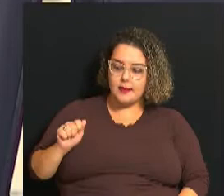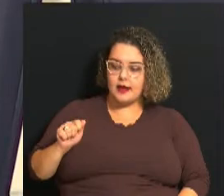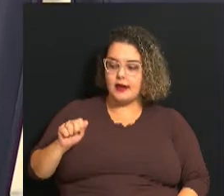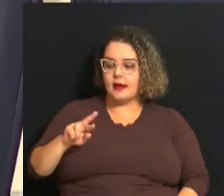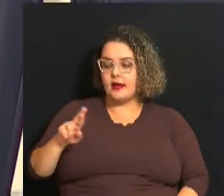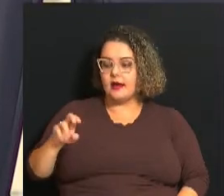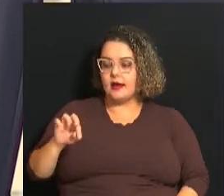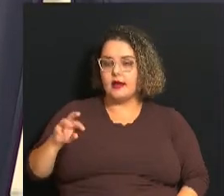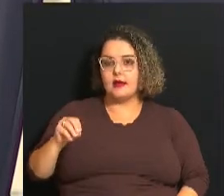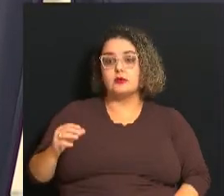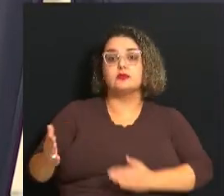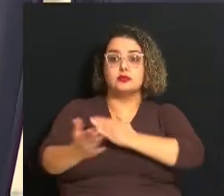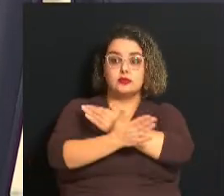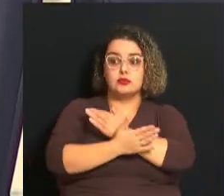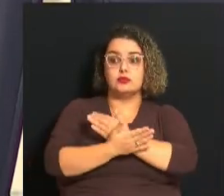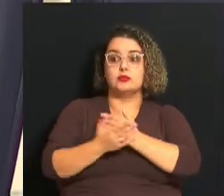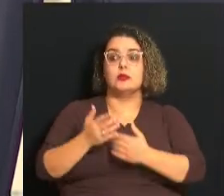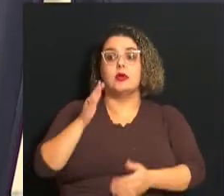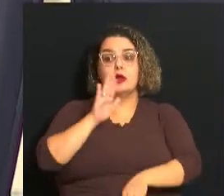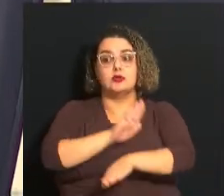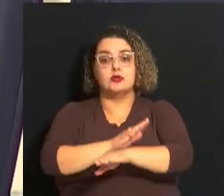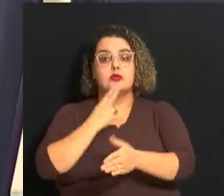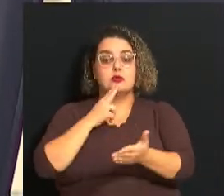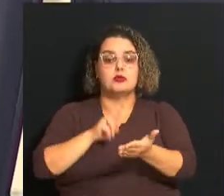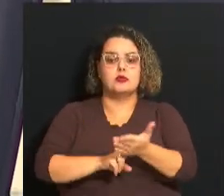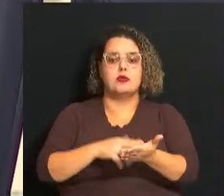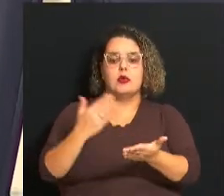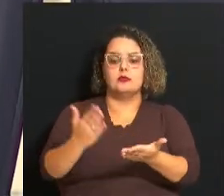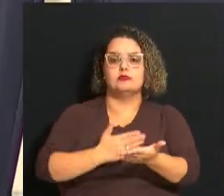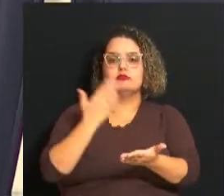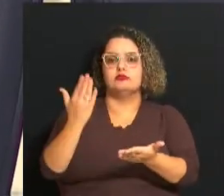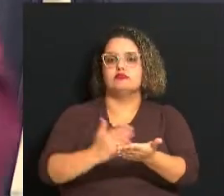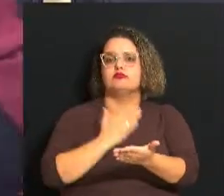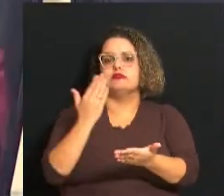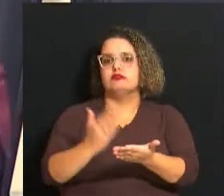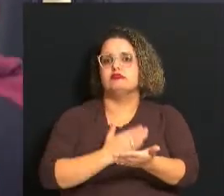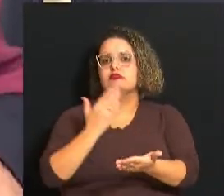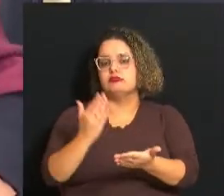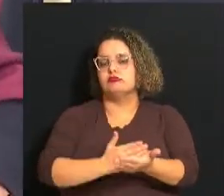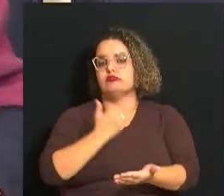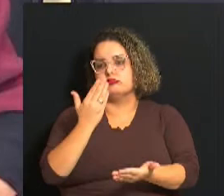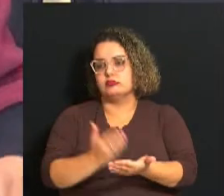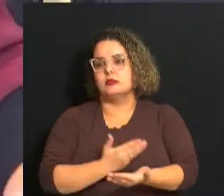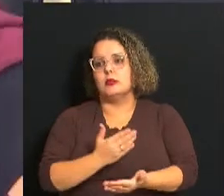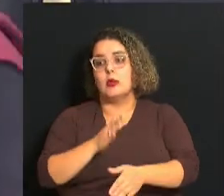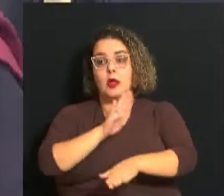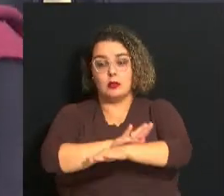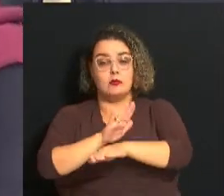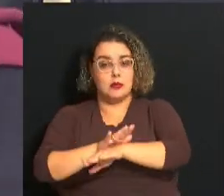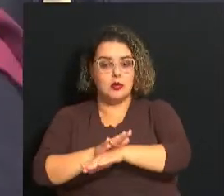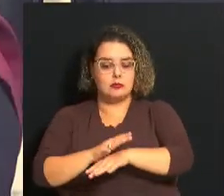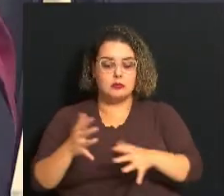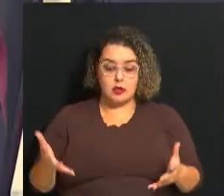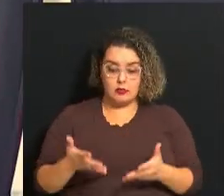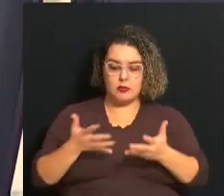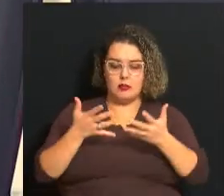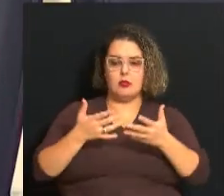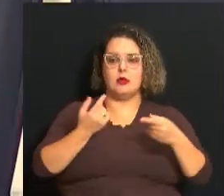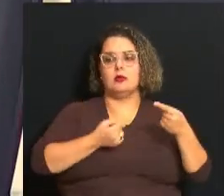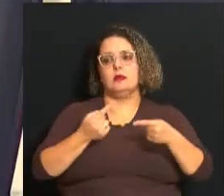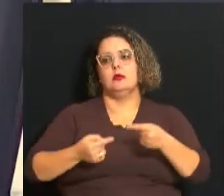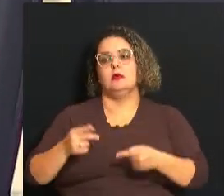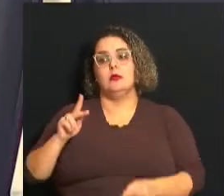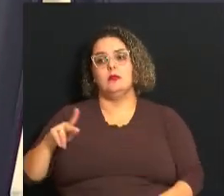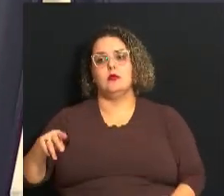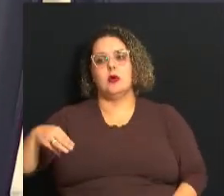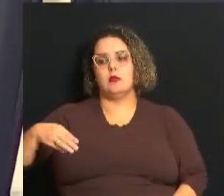época construir uma cartilha né sobre a questão do assédio ainda tava bastante incipiente esse debate né e a professora